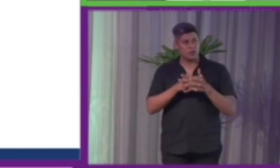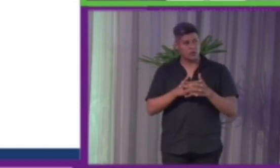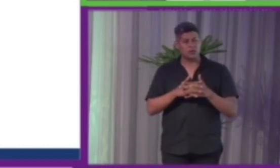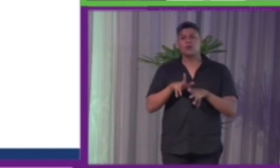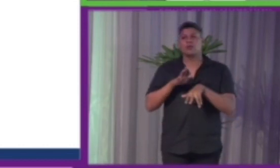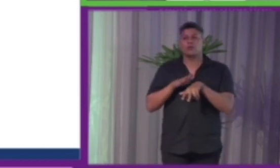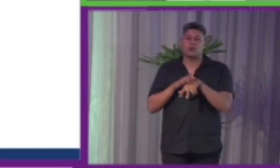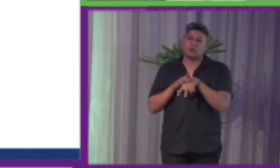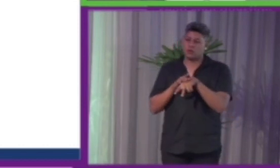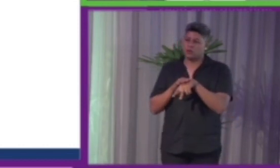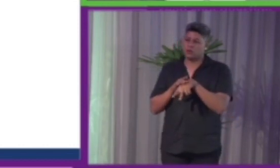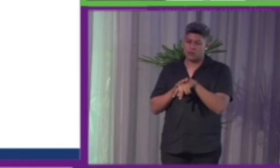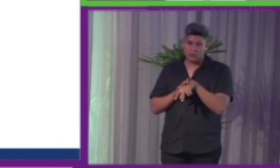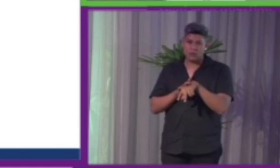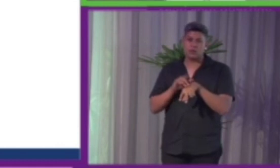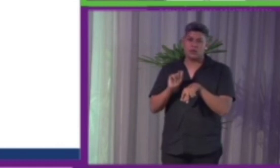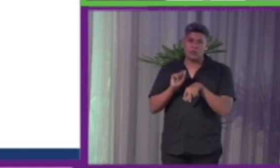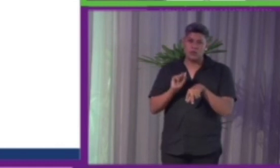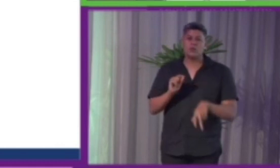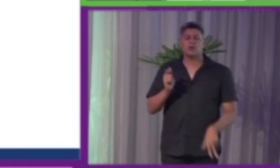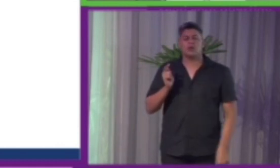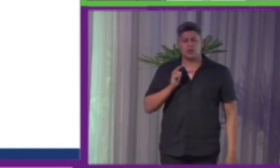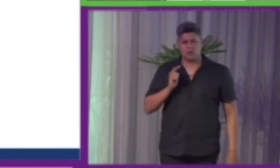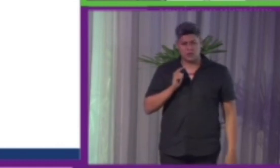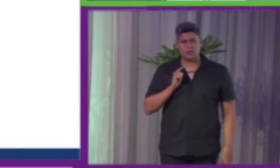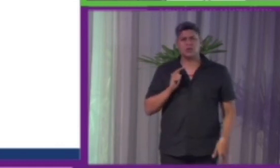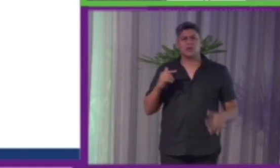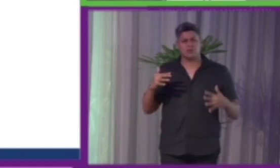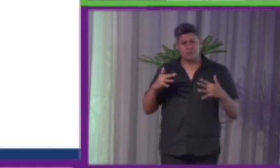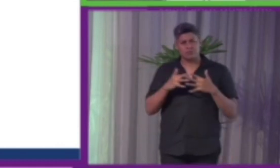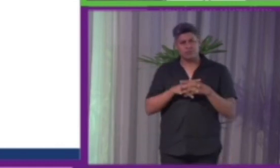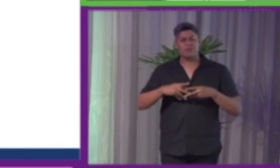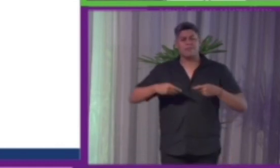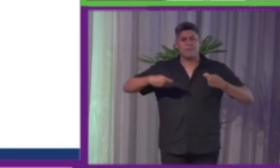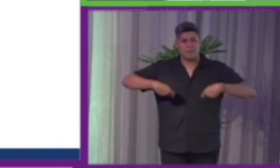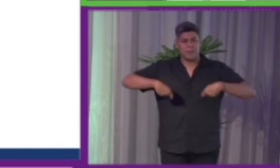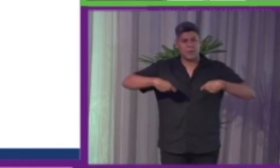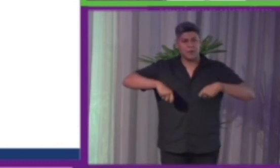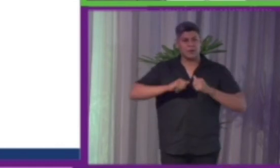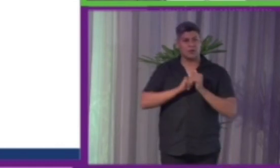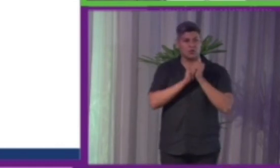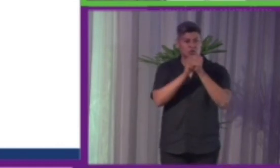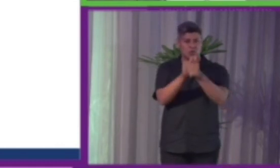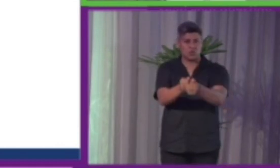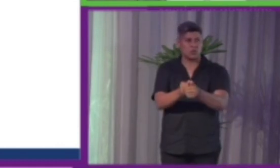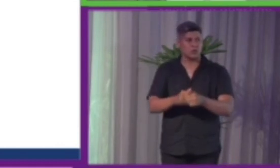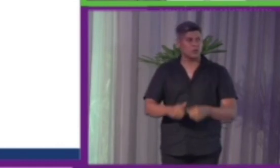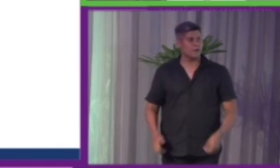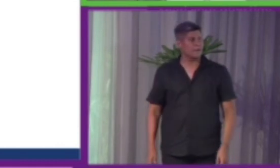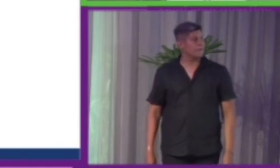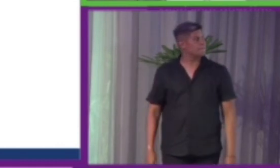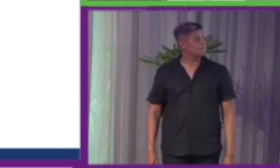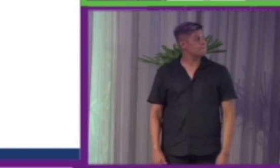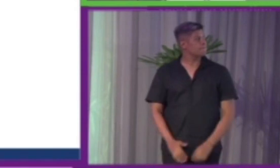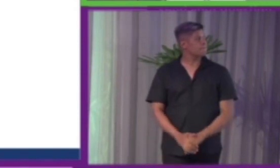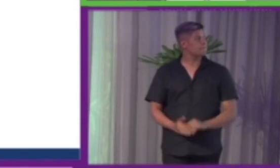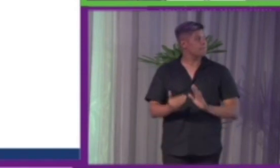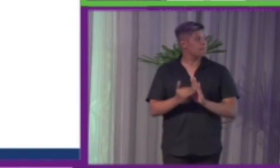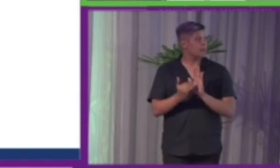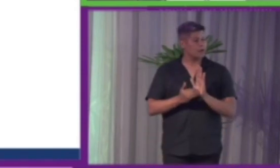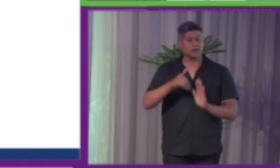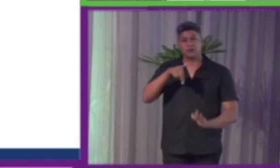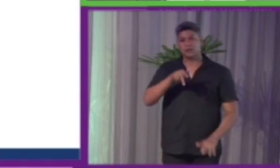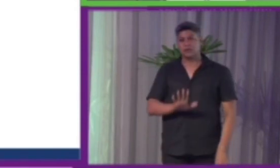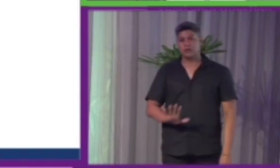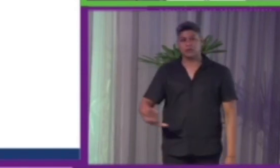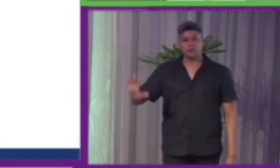paciente multissistêmico, com tanta complexidade, ele precisa no seu acompanhamento. De dados nacionais,